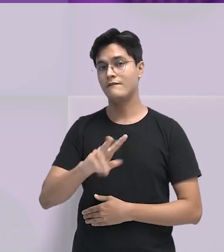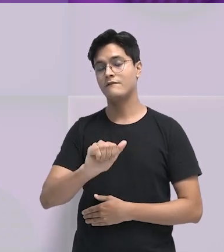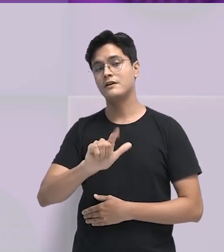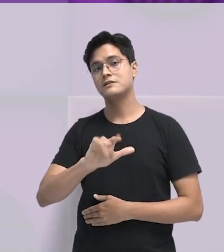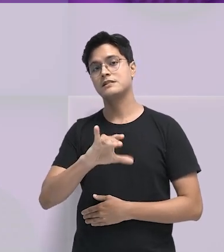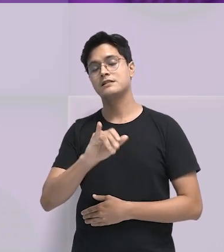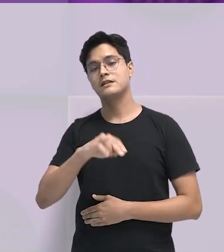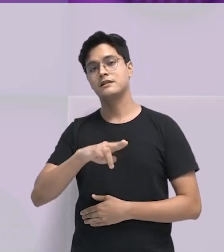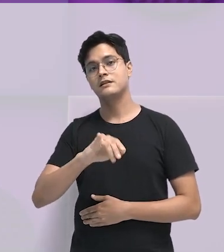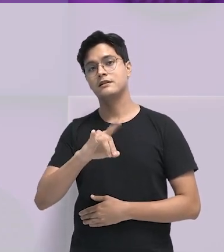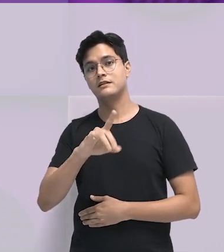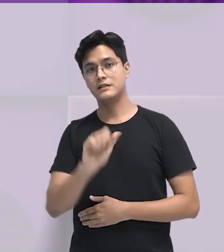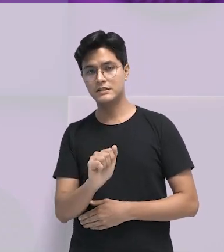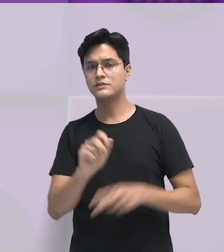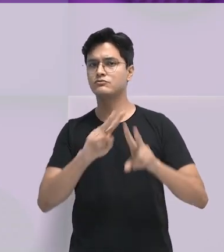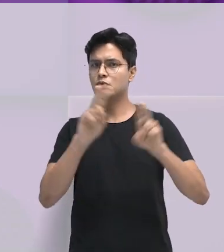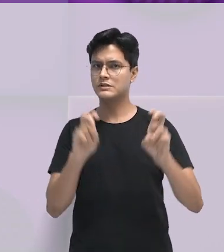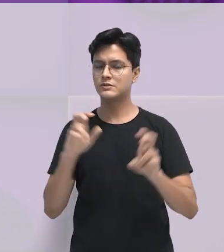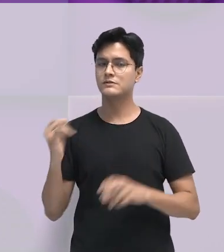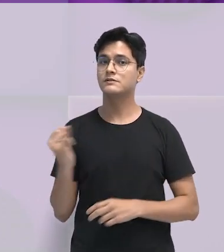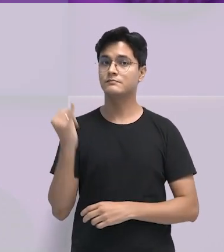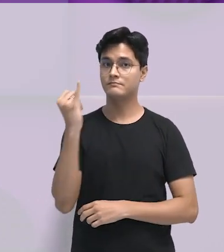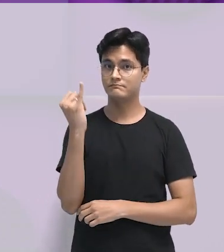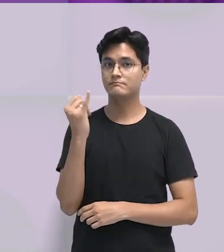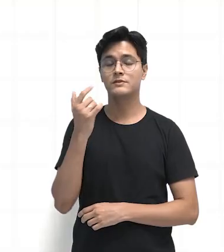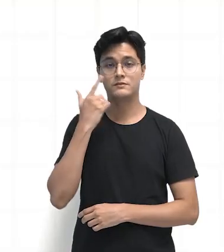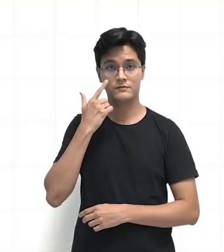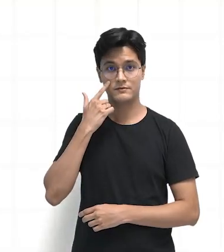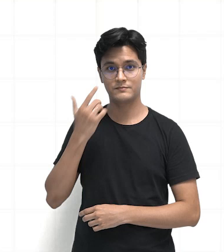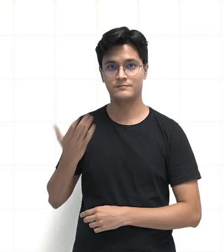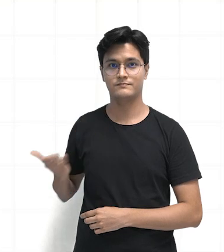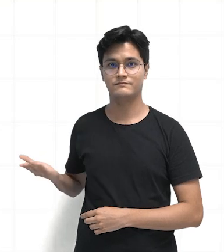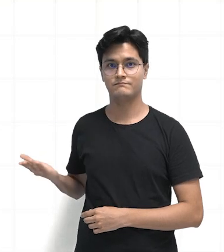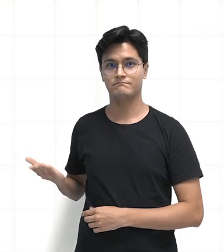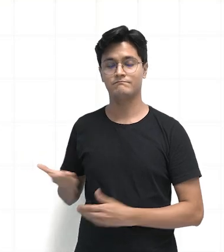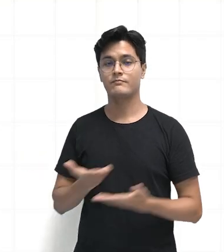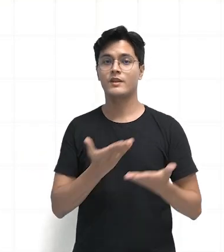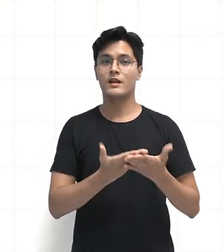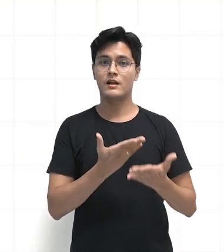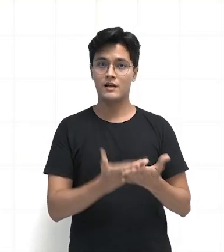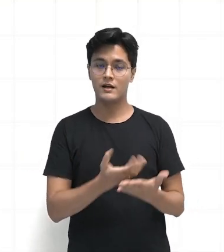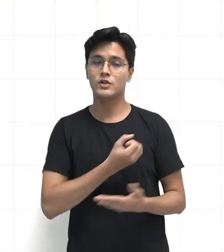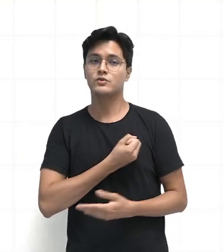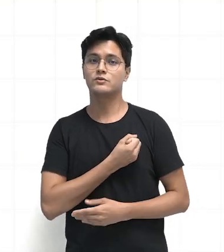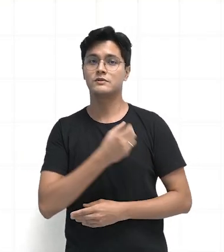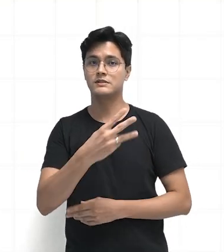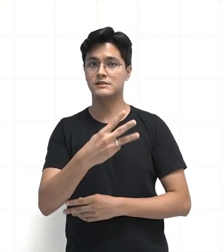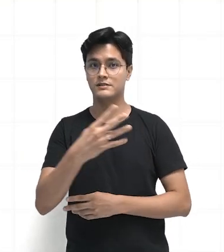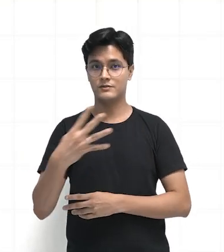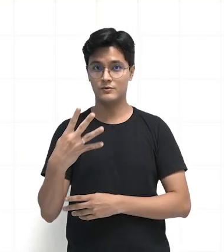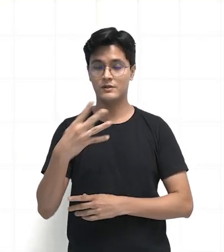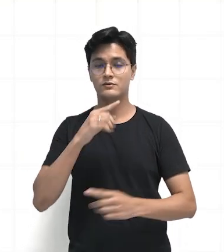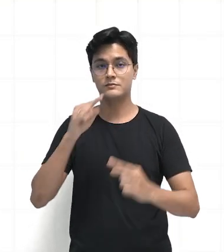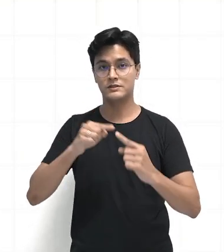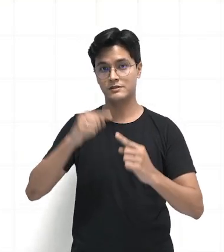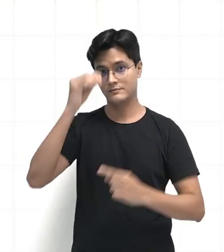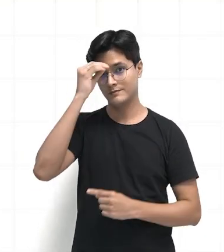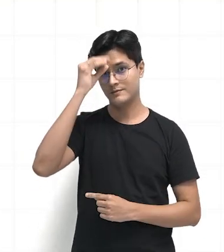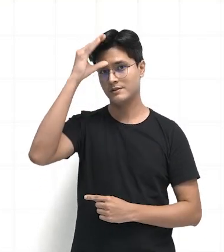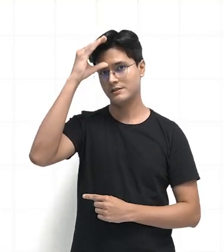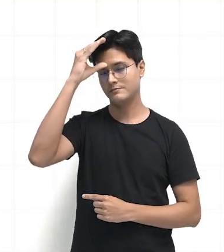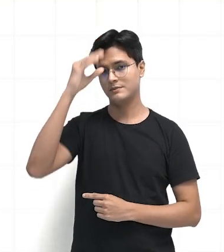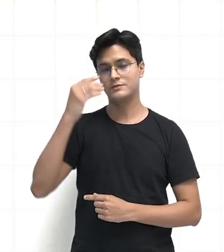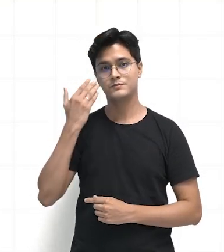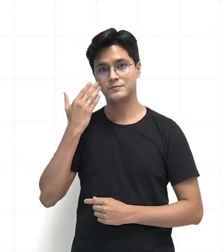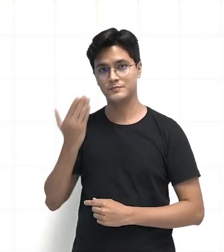então, esse assunto que é tão importante. Vamos verificar? Essa aula é de número 34. O objeto de conhecimento